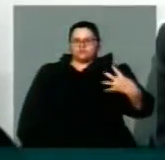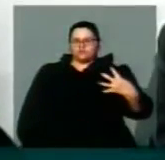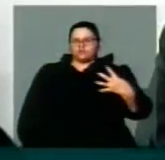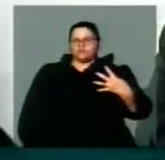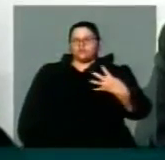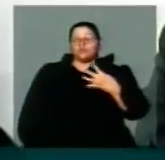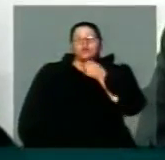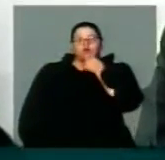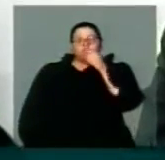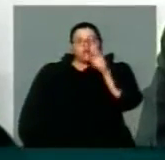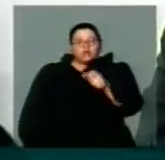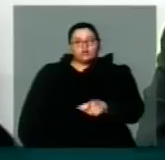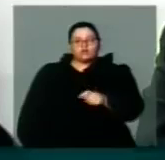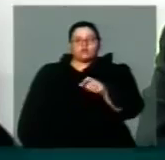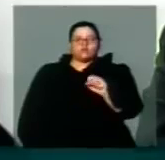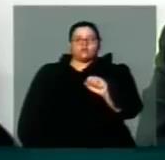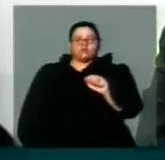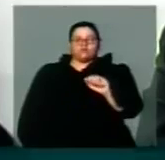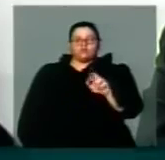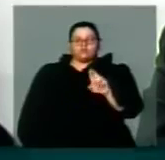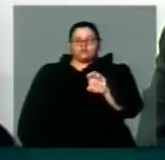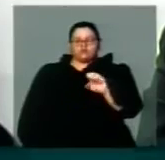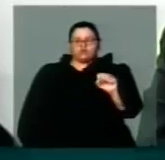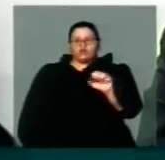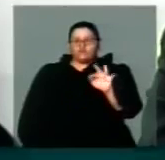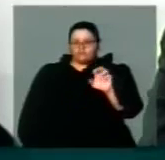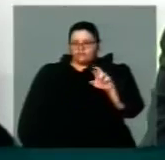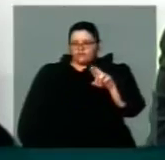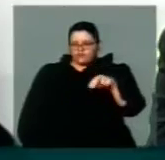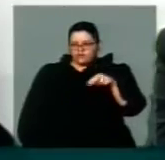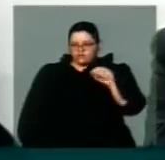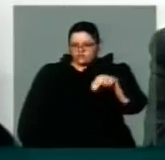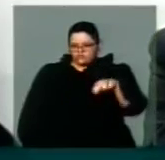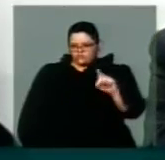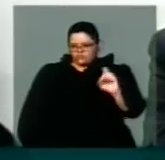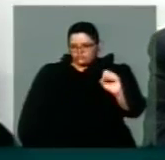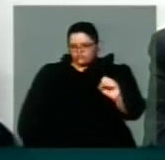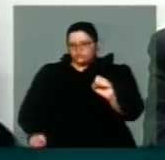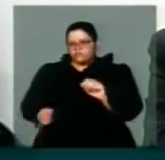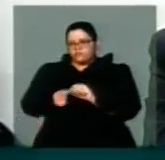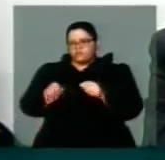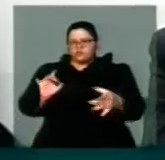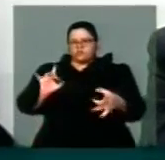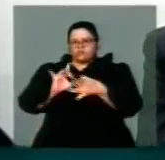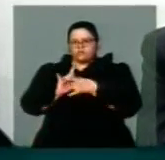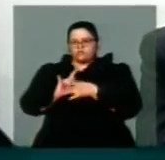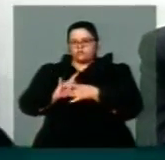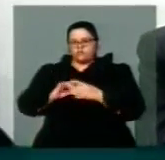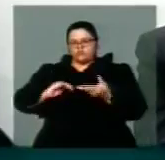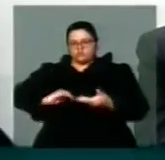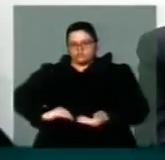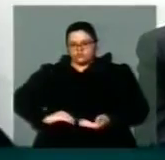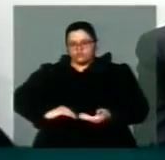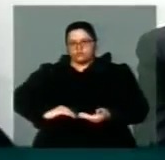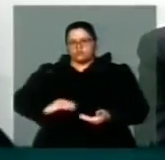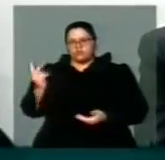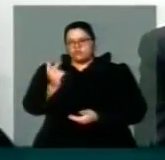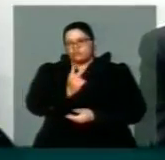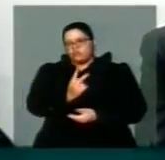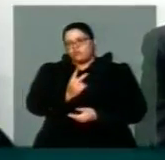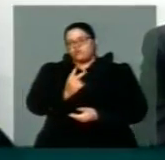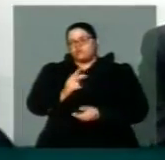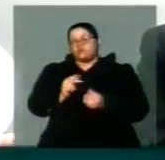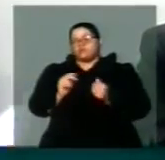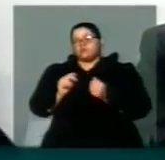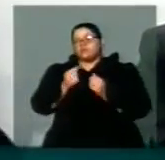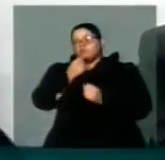afirma que foi ele quem fez a junção do PMDB, tanto da Câmara Federal quanto do Senado Federal, com Paulo Roberto Costa, para que,